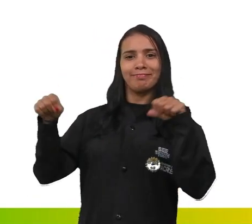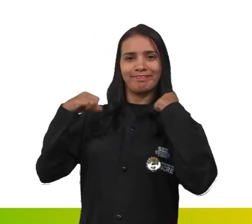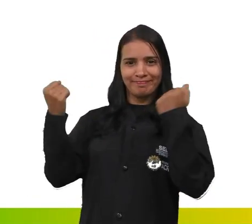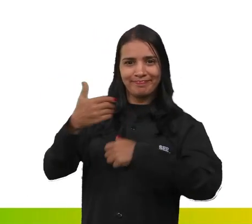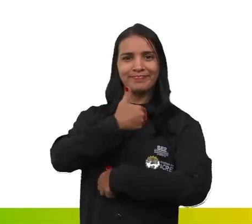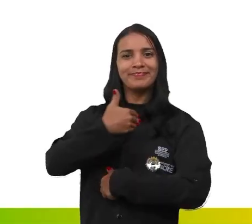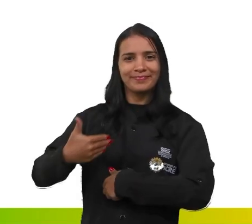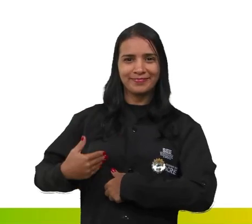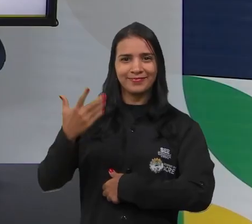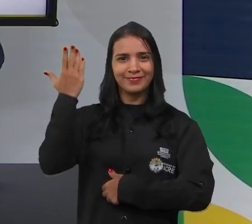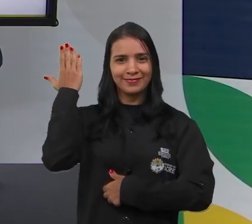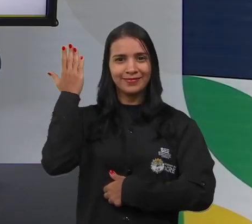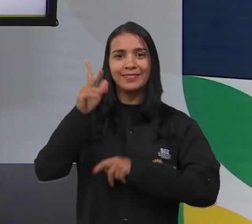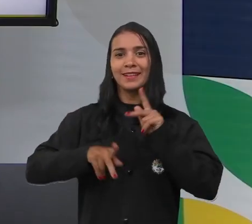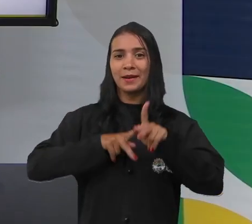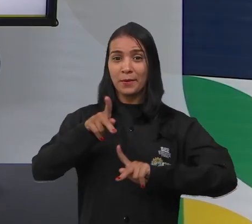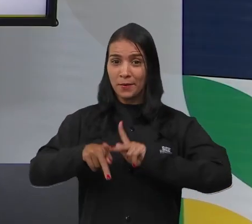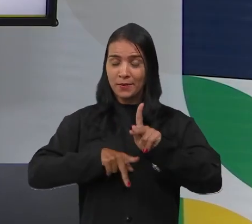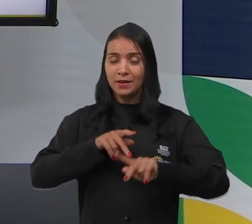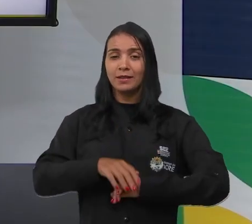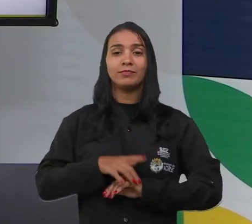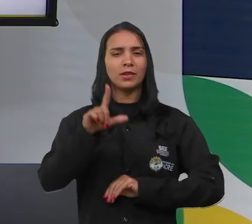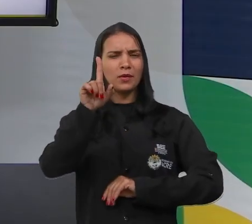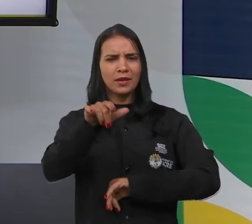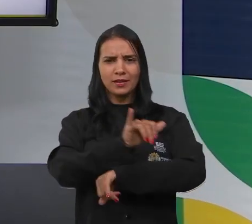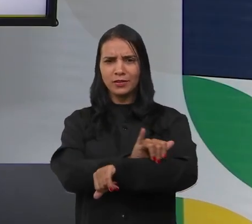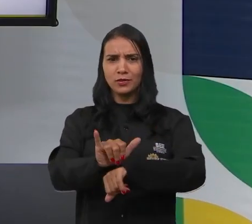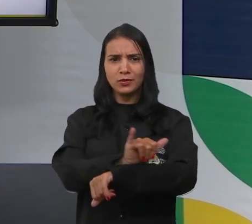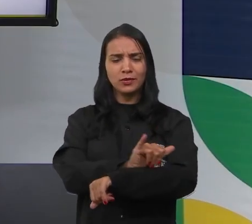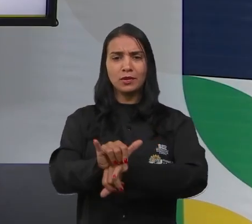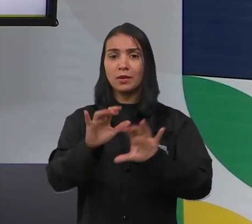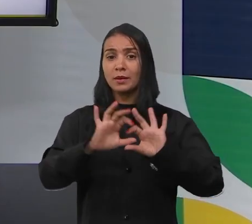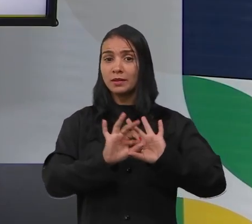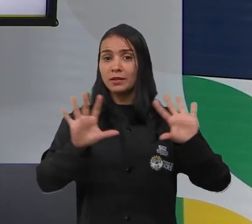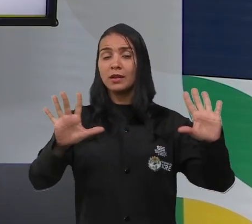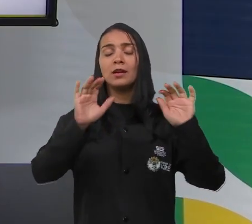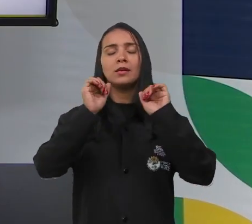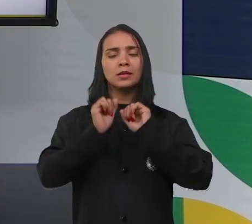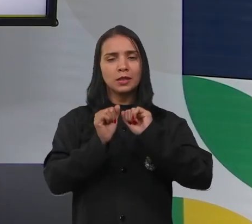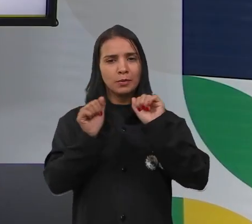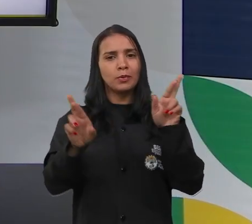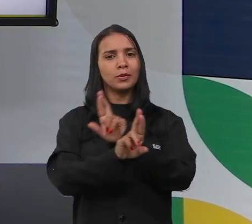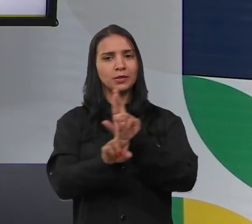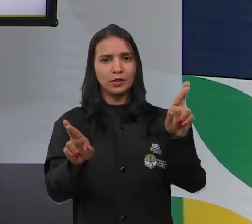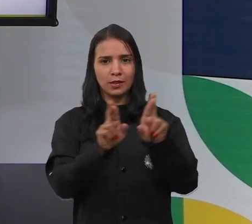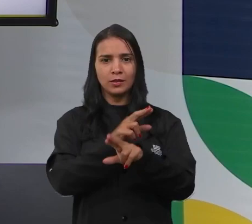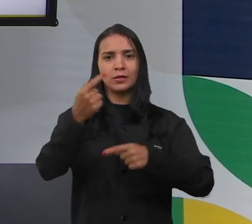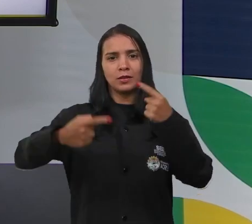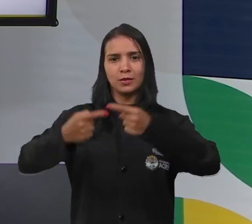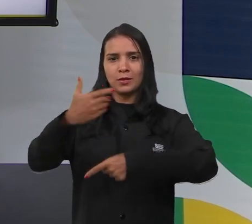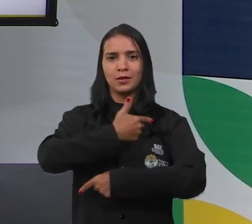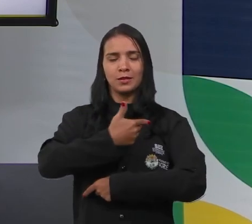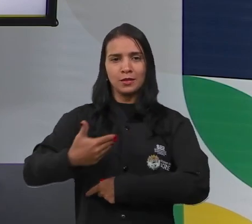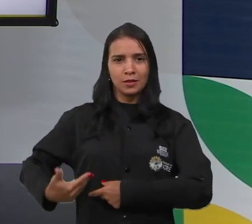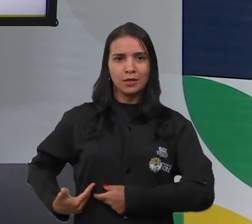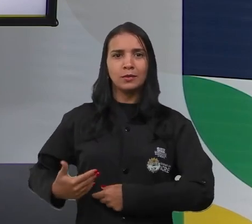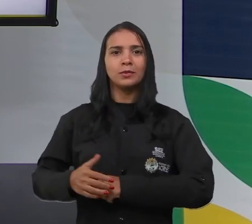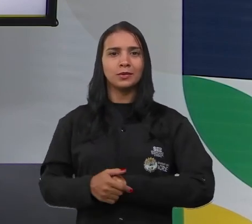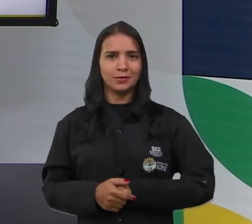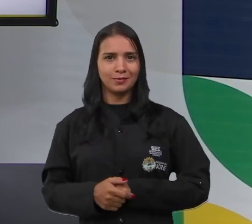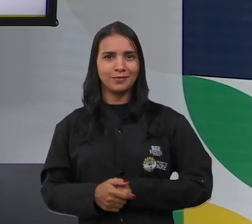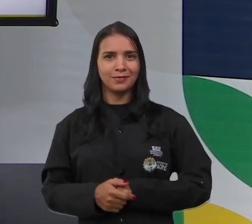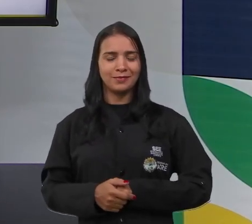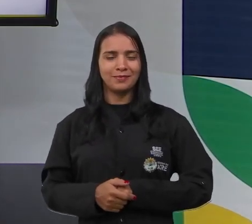popular. Então, são apenas instrumentos que podem ser utilizados dentro dessa concepção de políticas públicas, tá bom? Relacionadas às